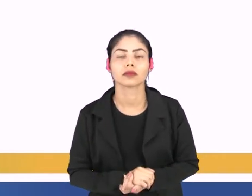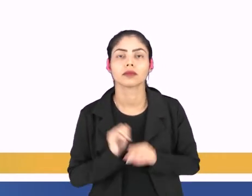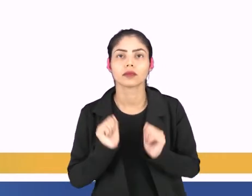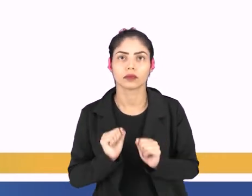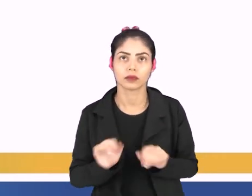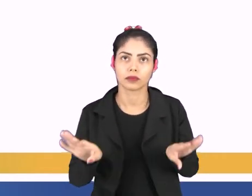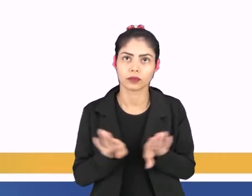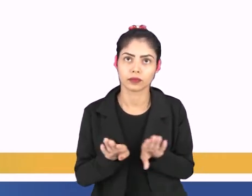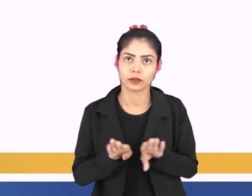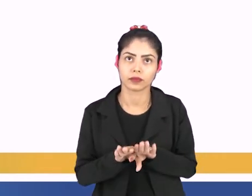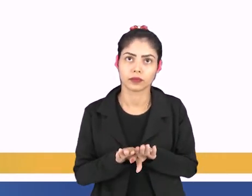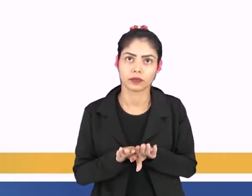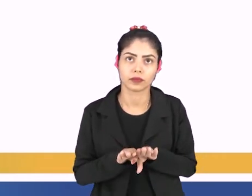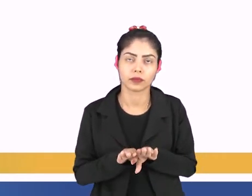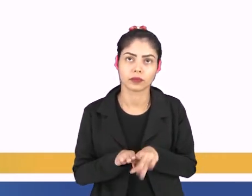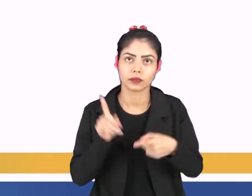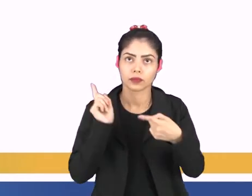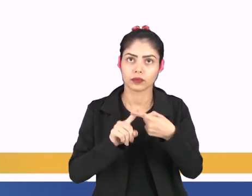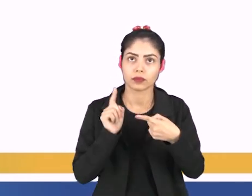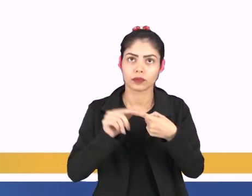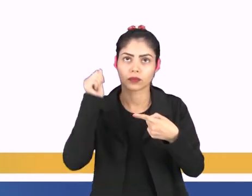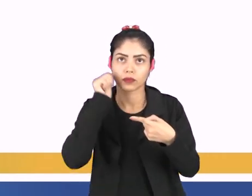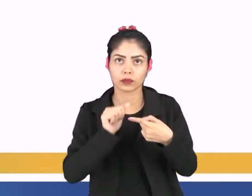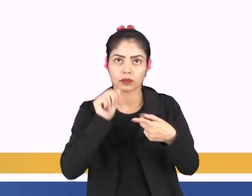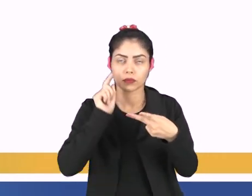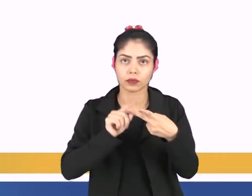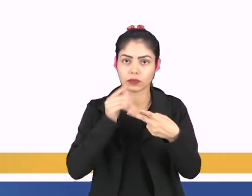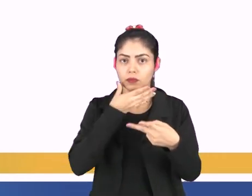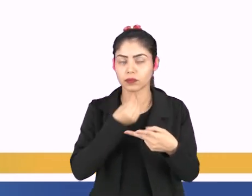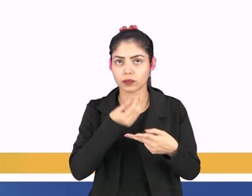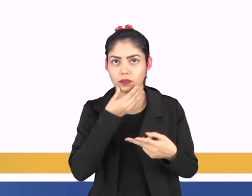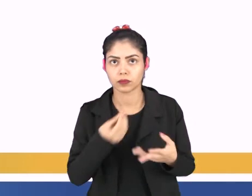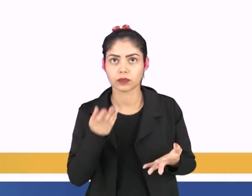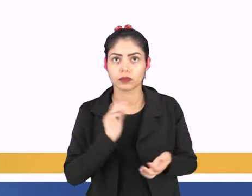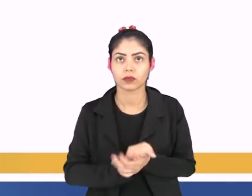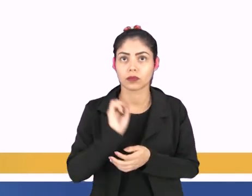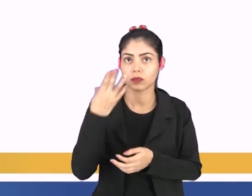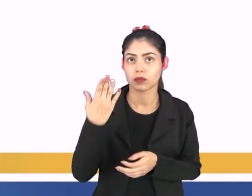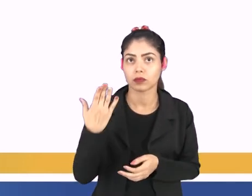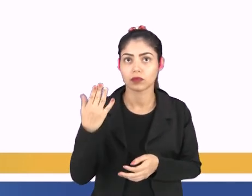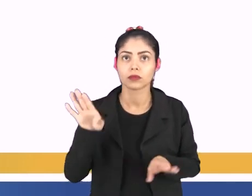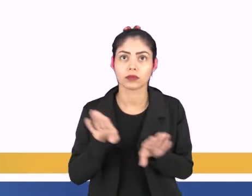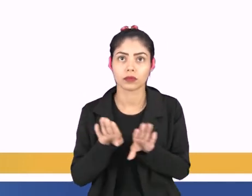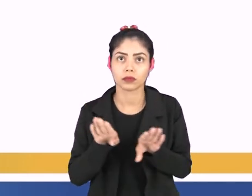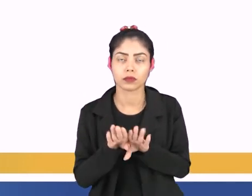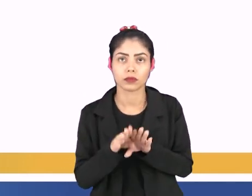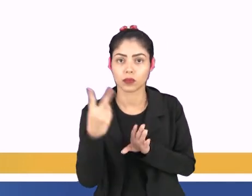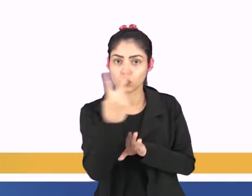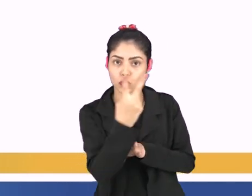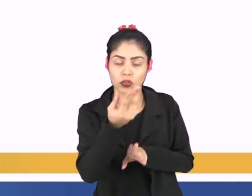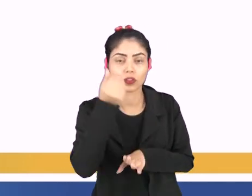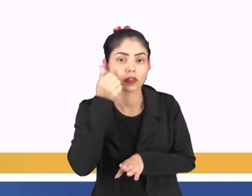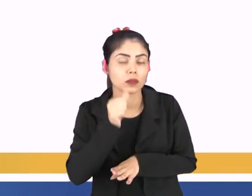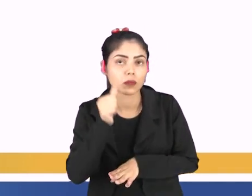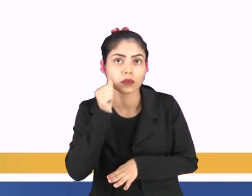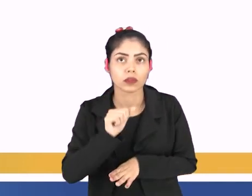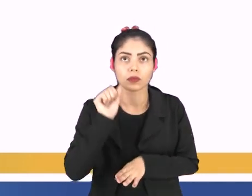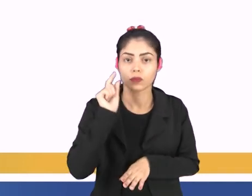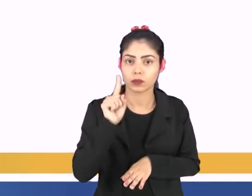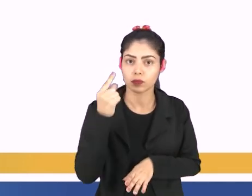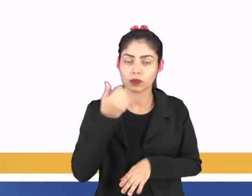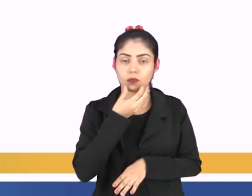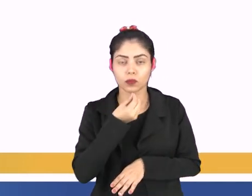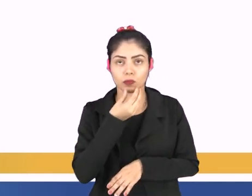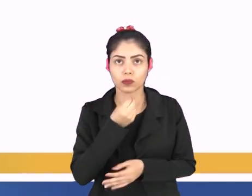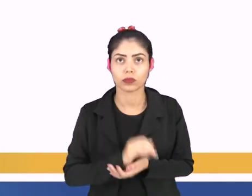Podem ocorrer também um sexo feminino, masculino e feminino, ou pode acontecer também de 2 sexos femininos e um